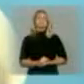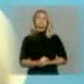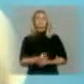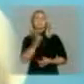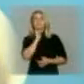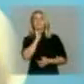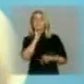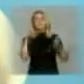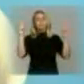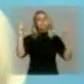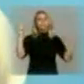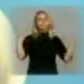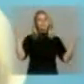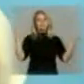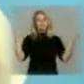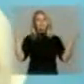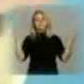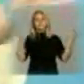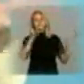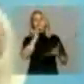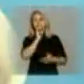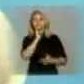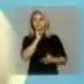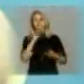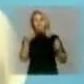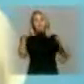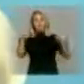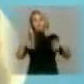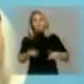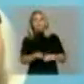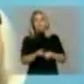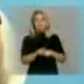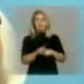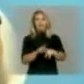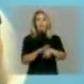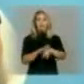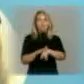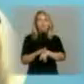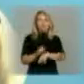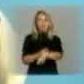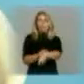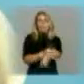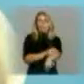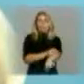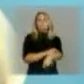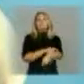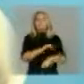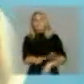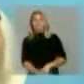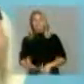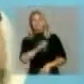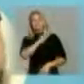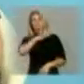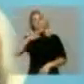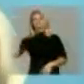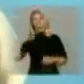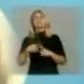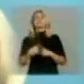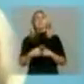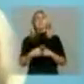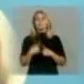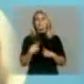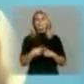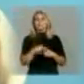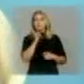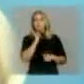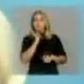a questão... Por exemplo, como você citou, da Hanseníase em criança e adolescente. Por que isso? Hanseníase em